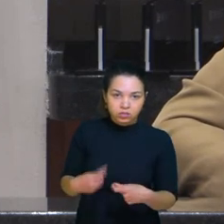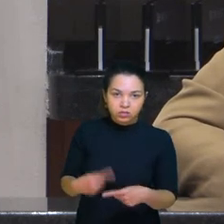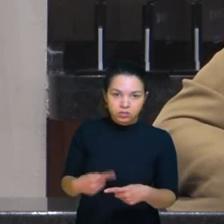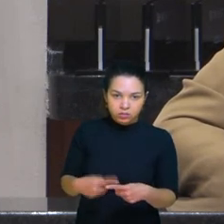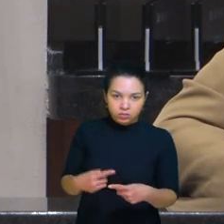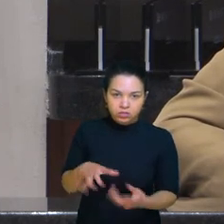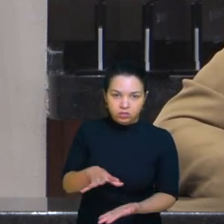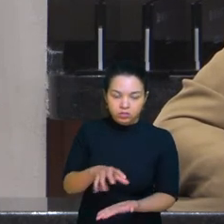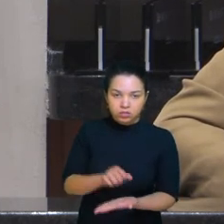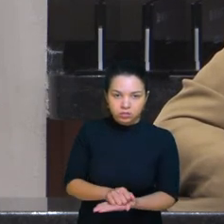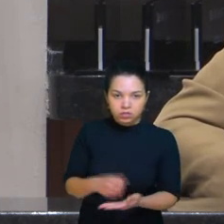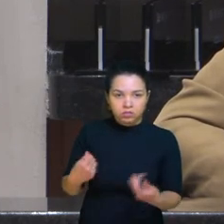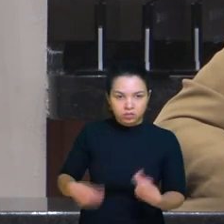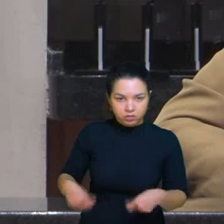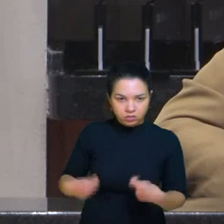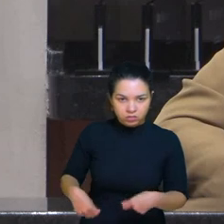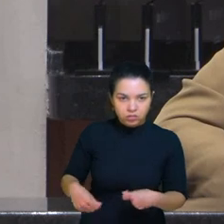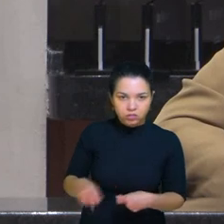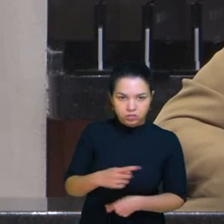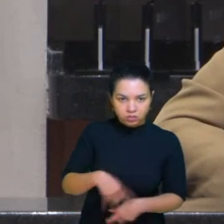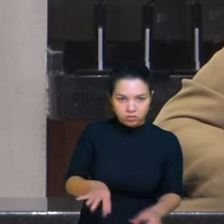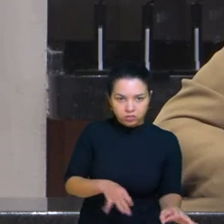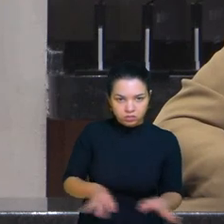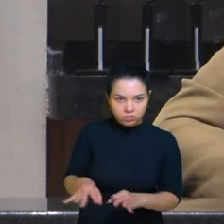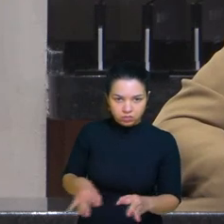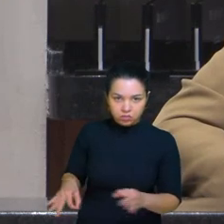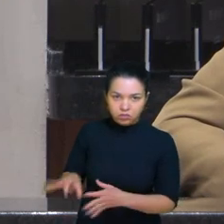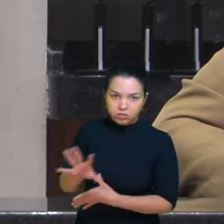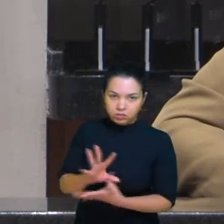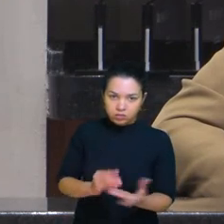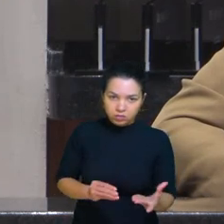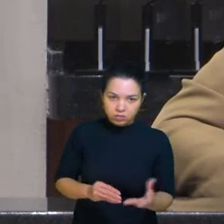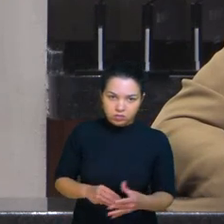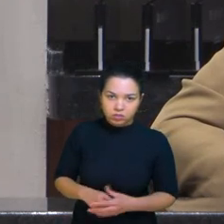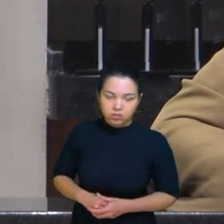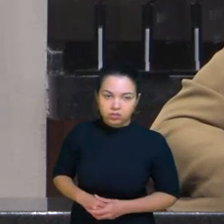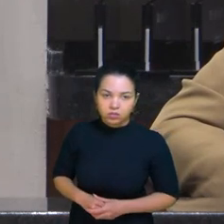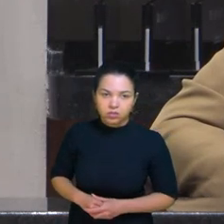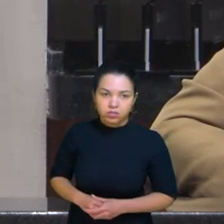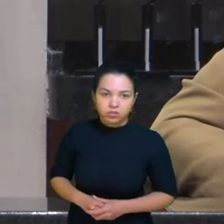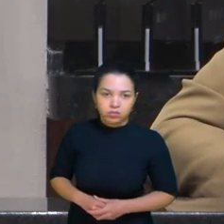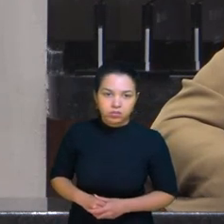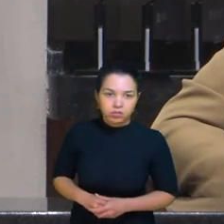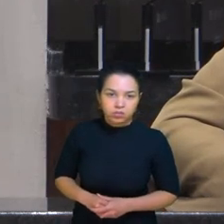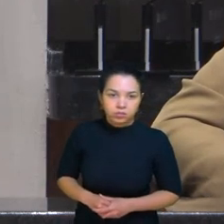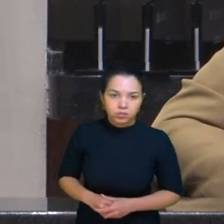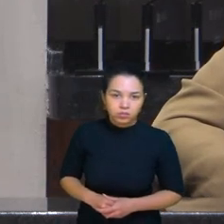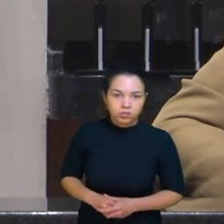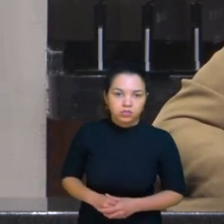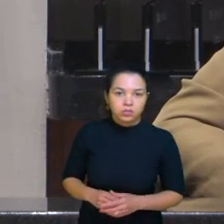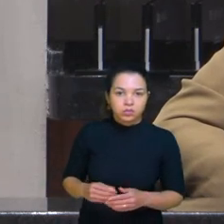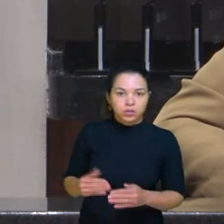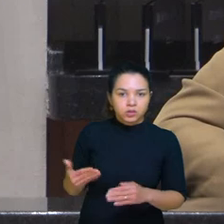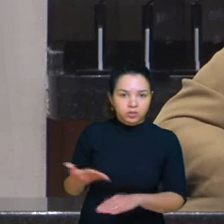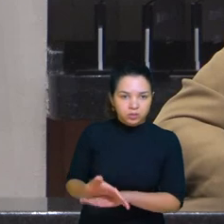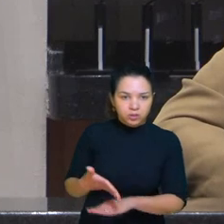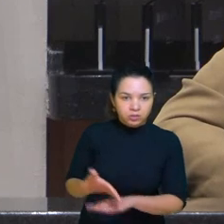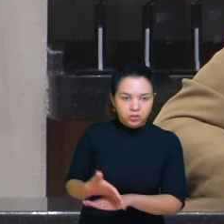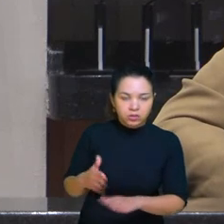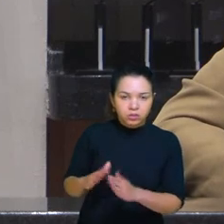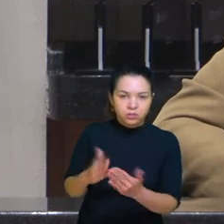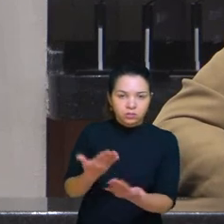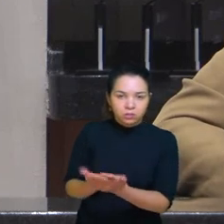necessário para que a gente Defina um modelo que seja Conte com a participação das escolas